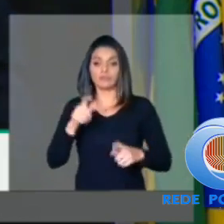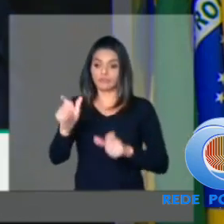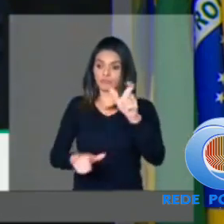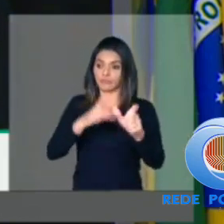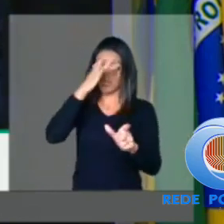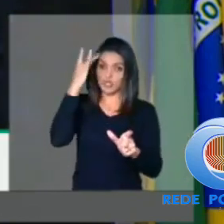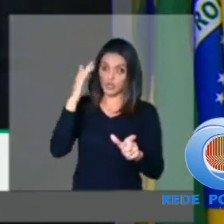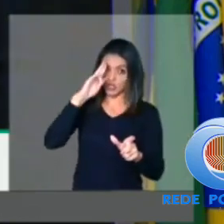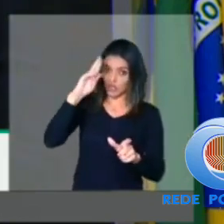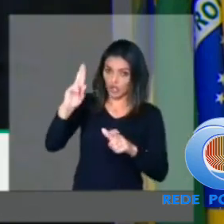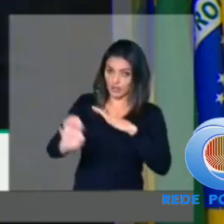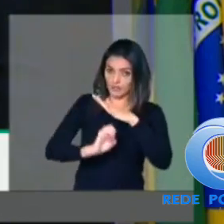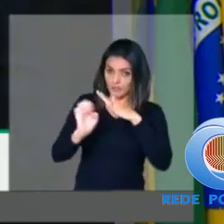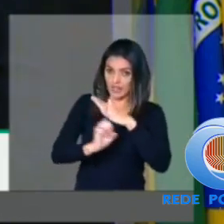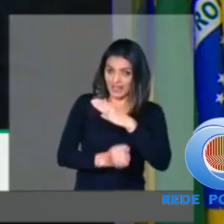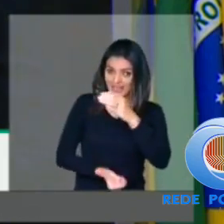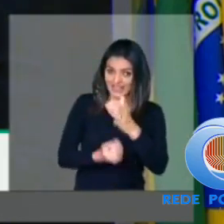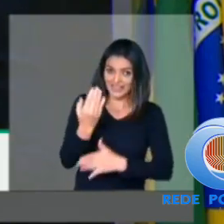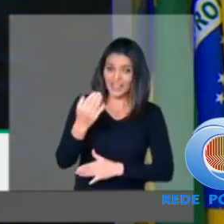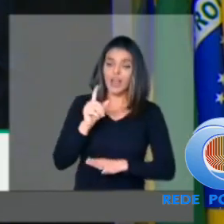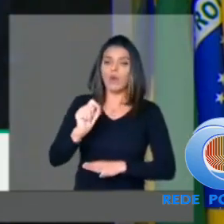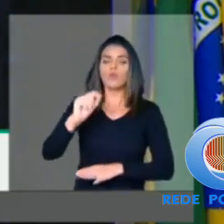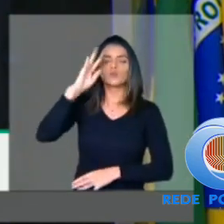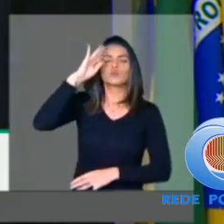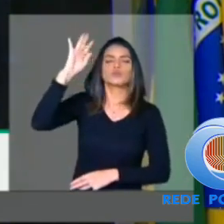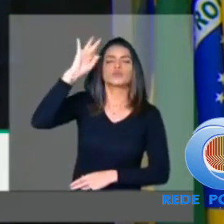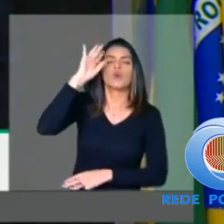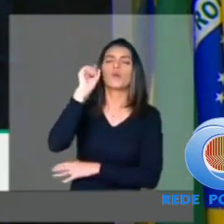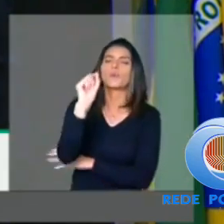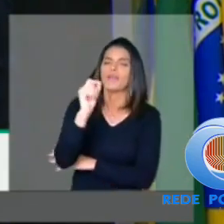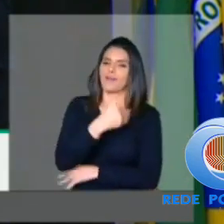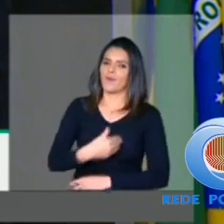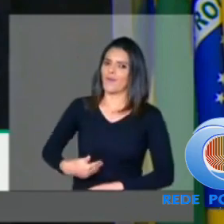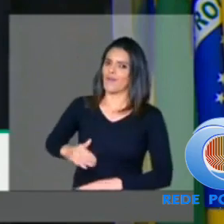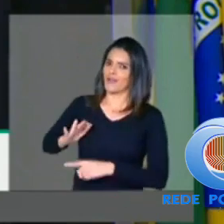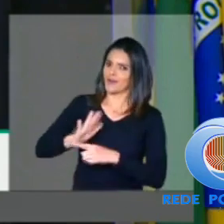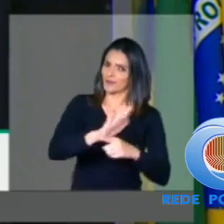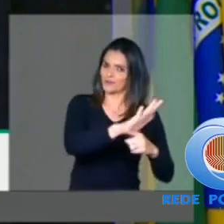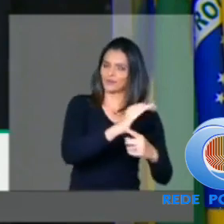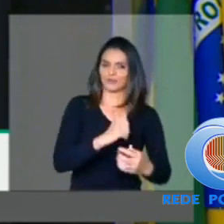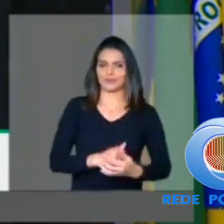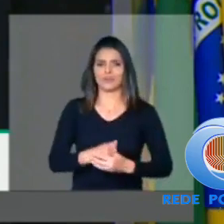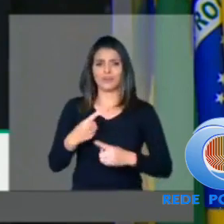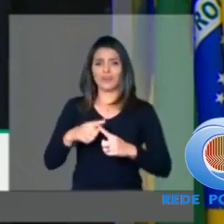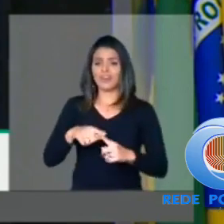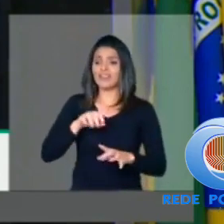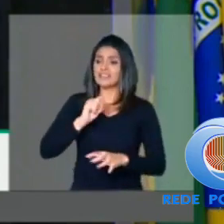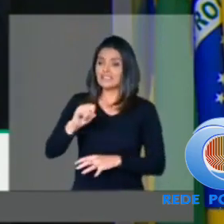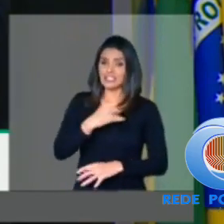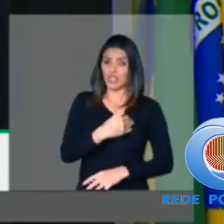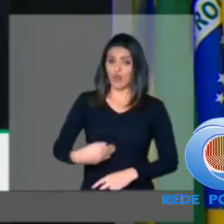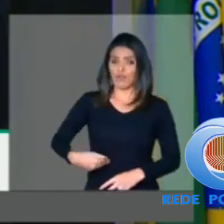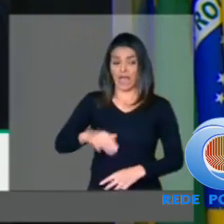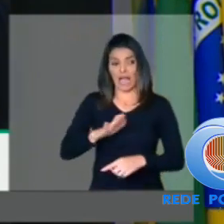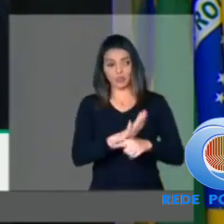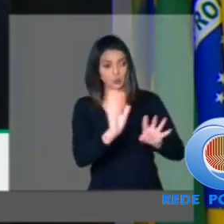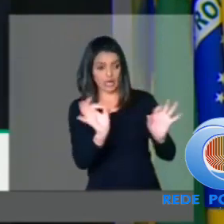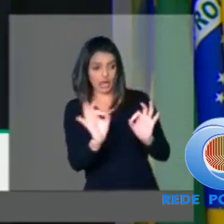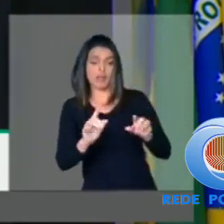é esse: muito ajuda quem não atrapalha. E a doença do empreendedor, da